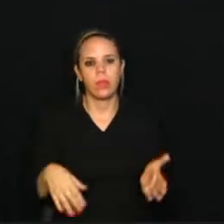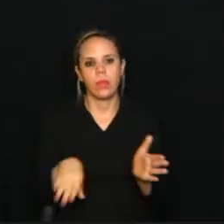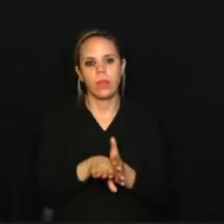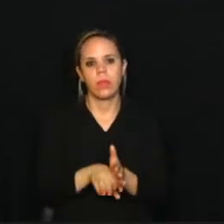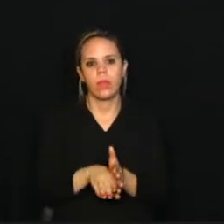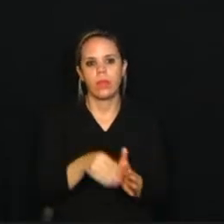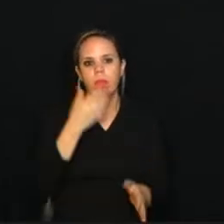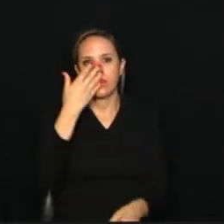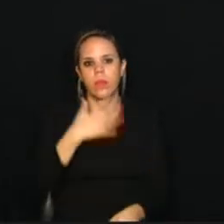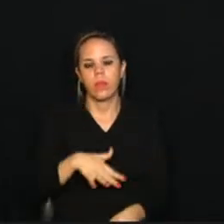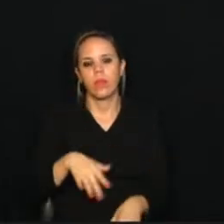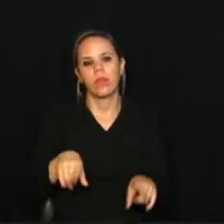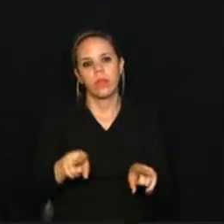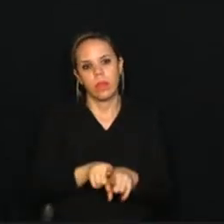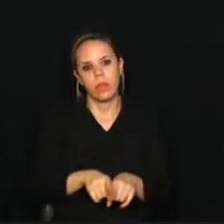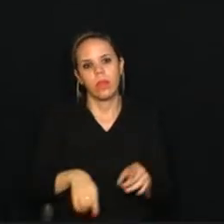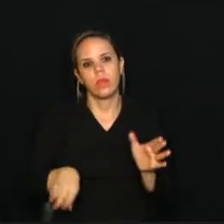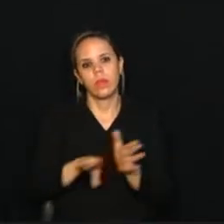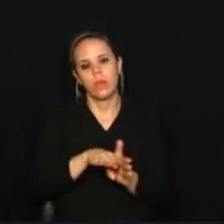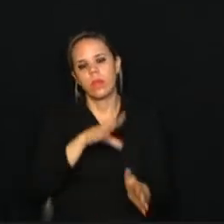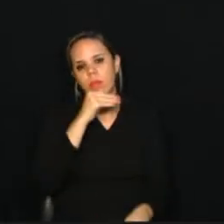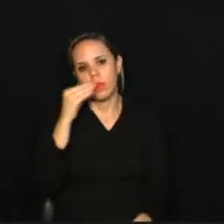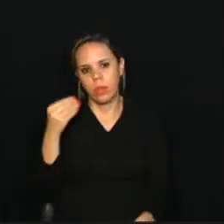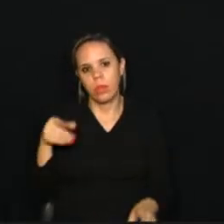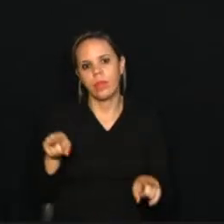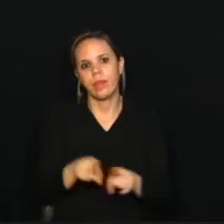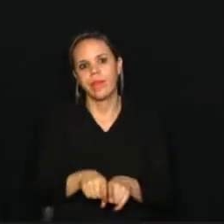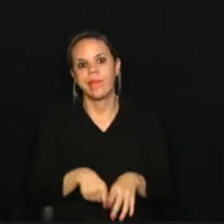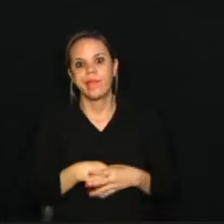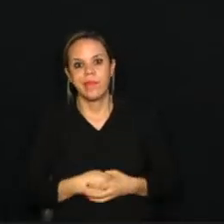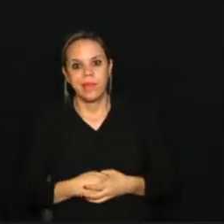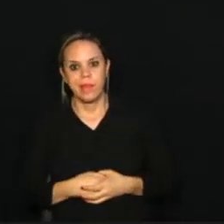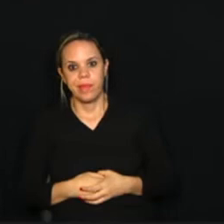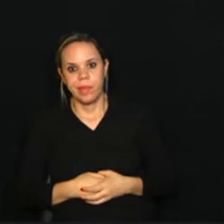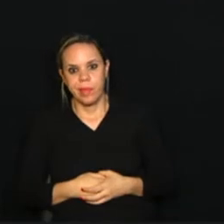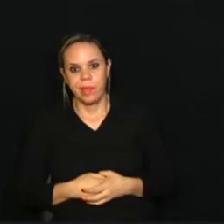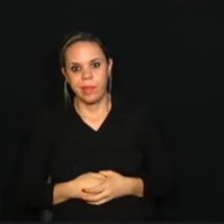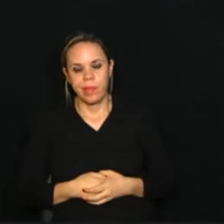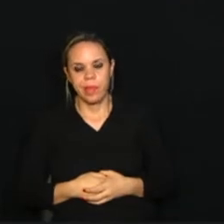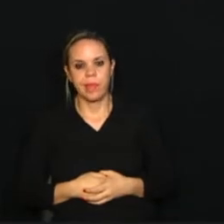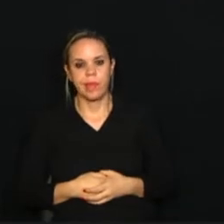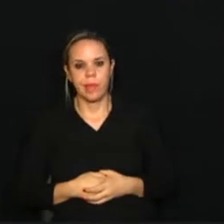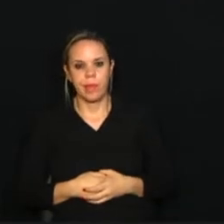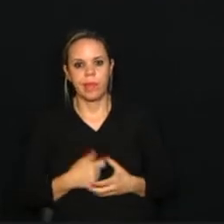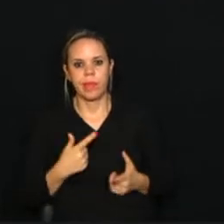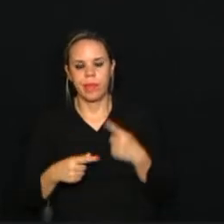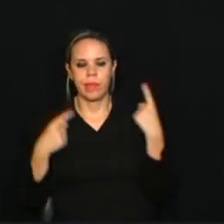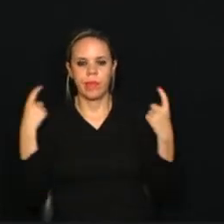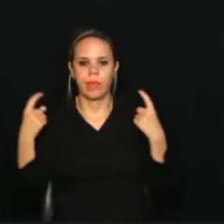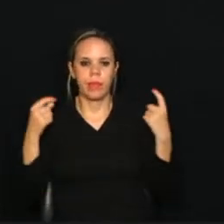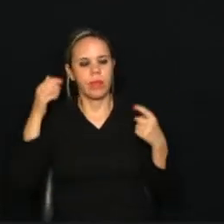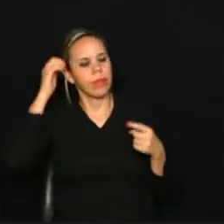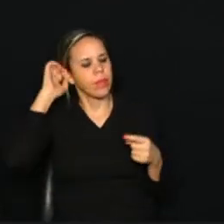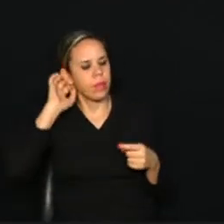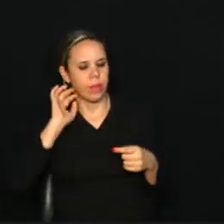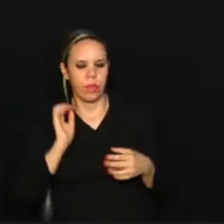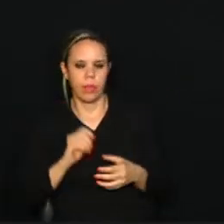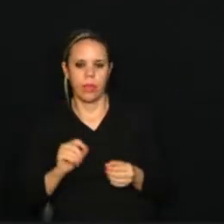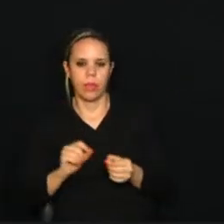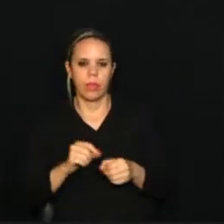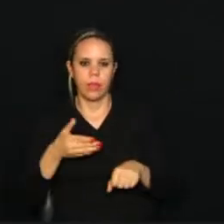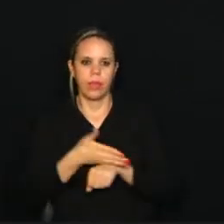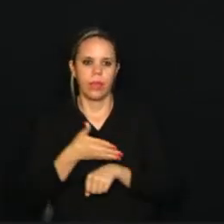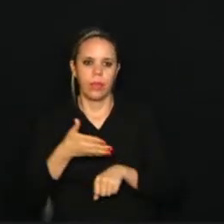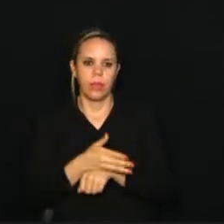nas crianças, está chegando nos adolescentes também. Então, isso é uma grande preocupação, né? Inclusive, faço parte de